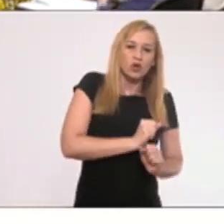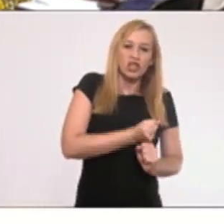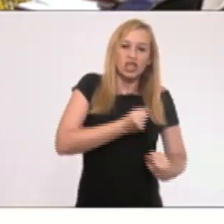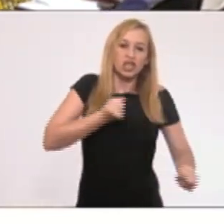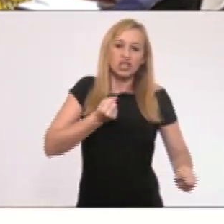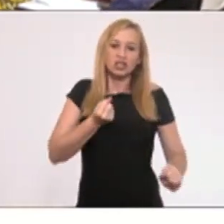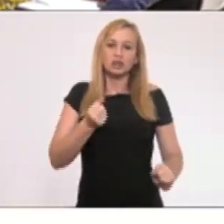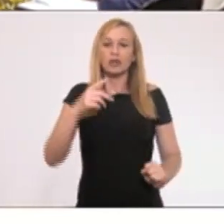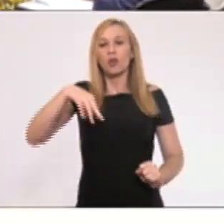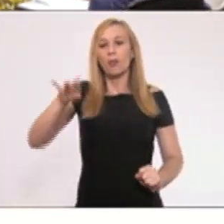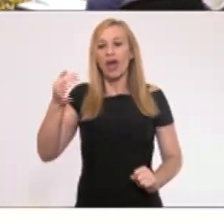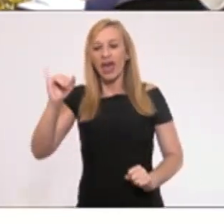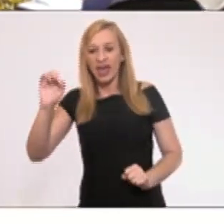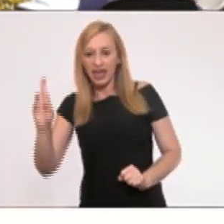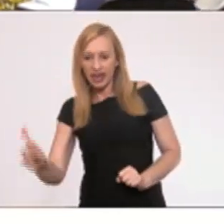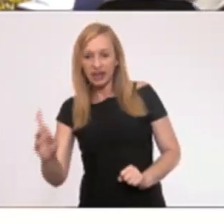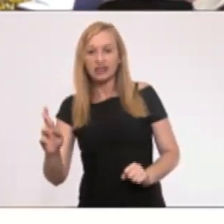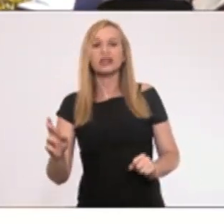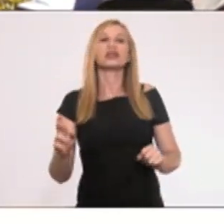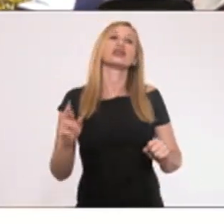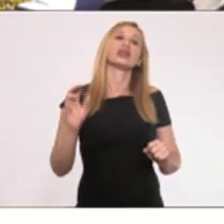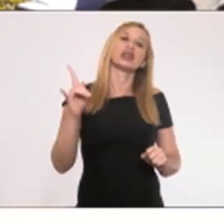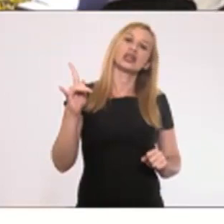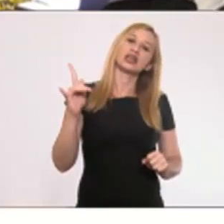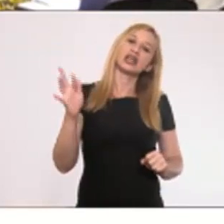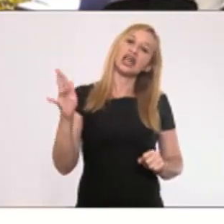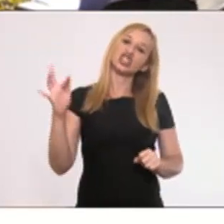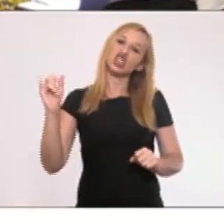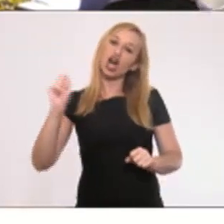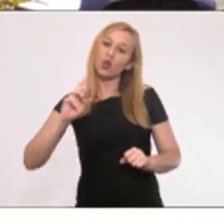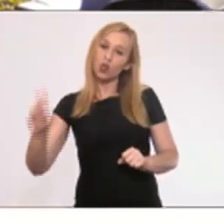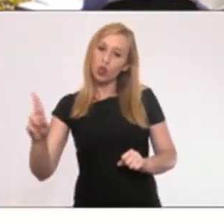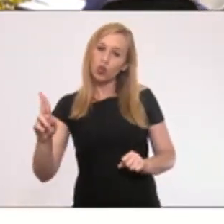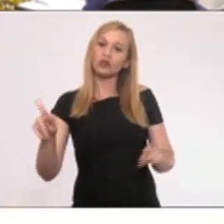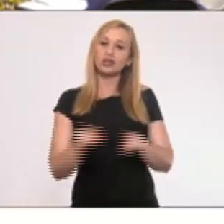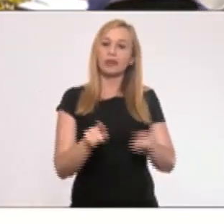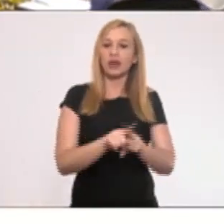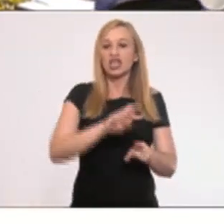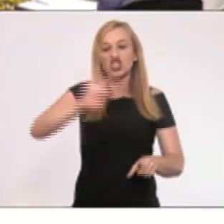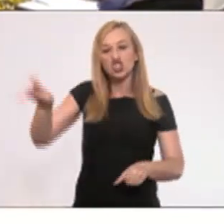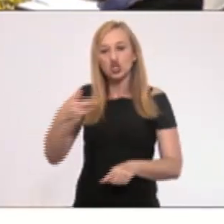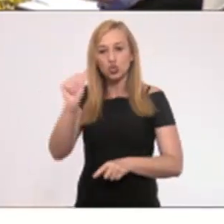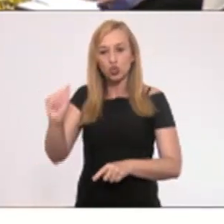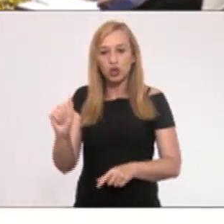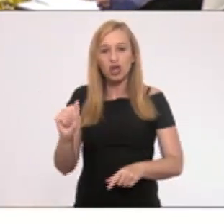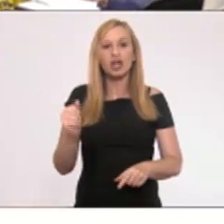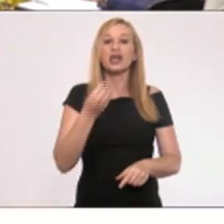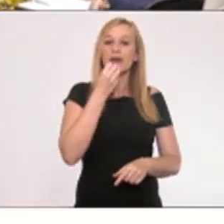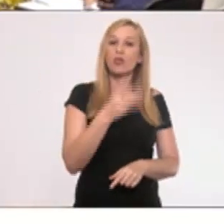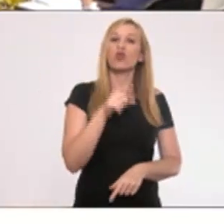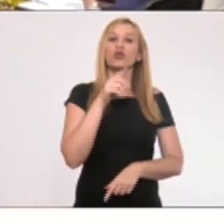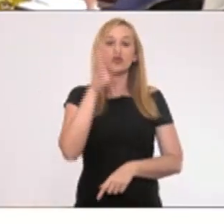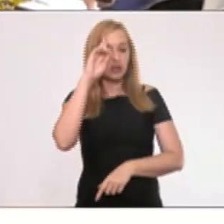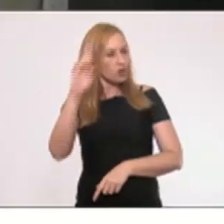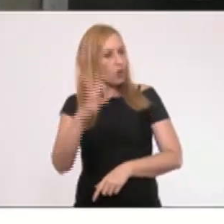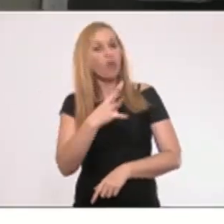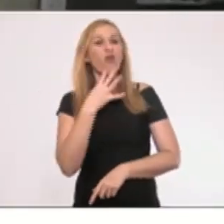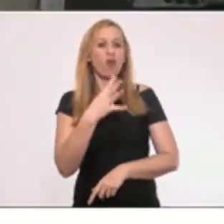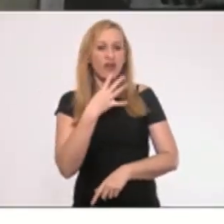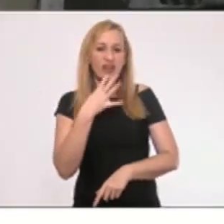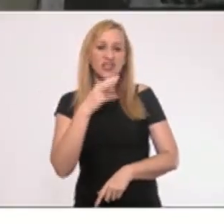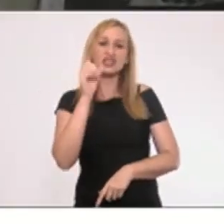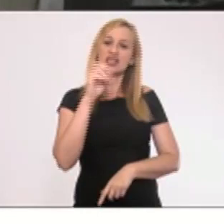Meyer, pelo Grajaú, pela Tijuca. E que bom, deputado Carlos Caiado, que o senhor reconhece, através